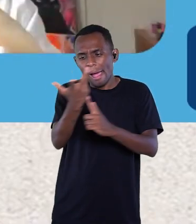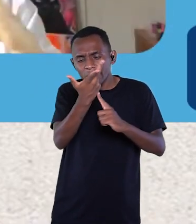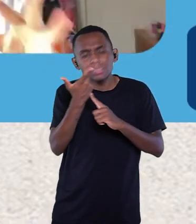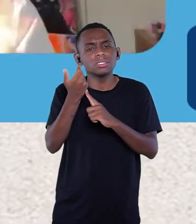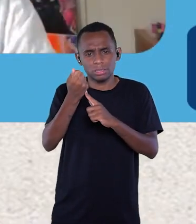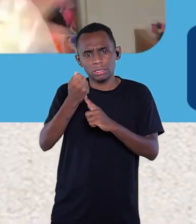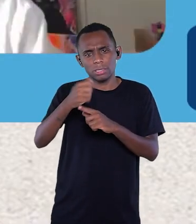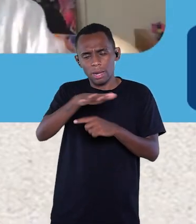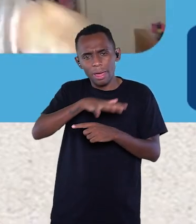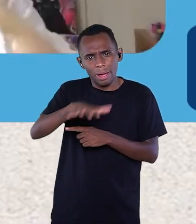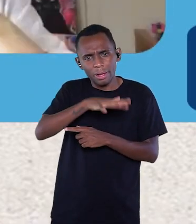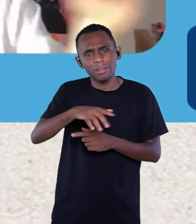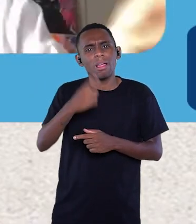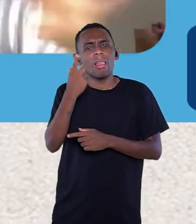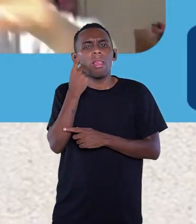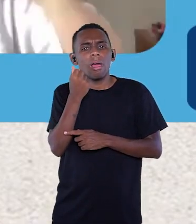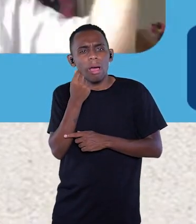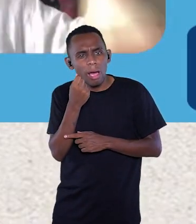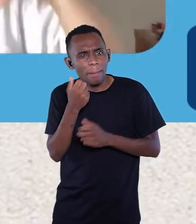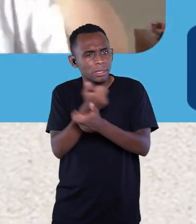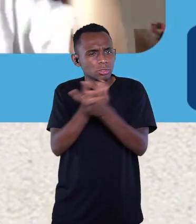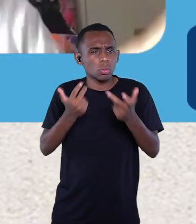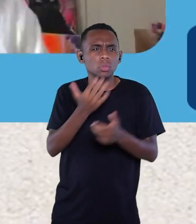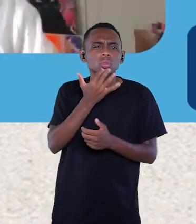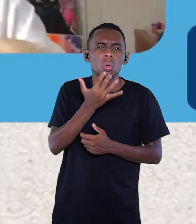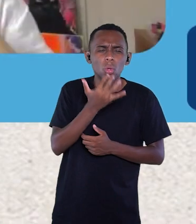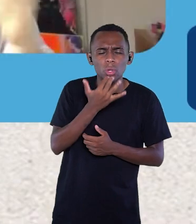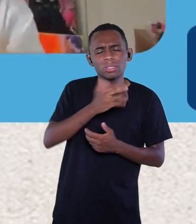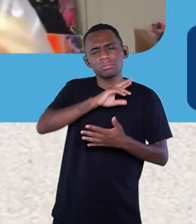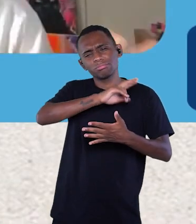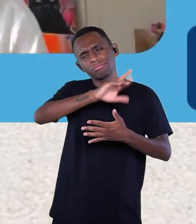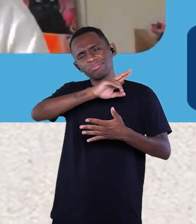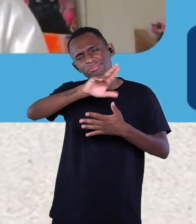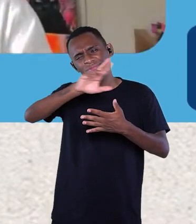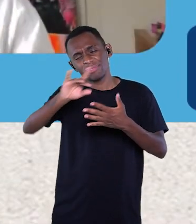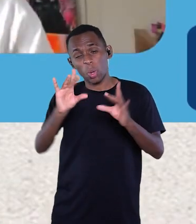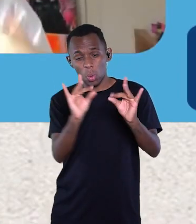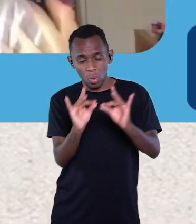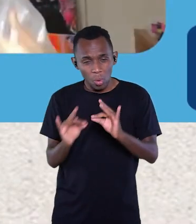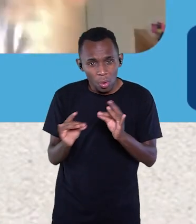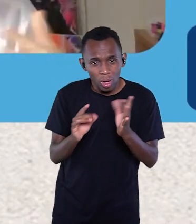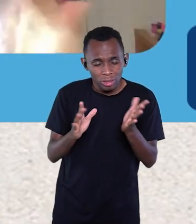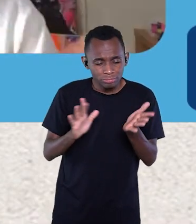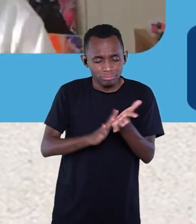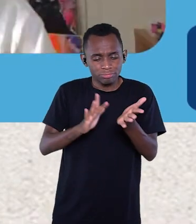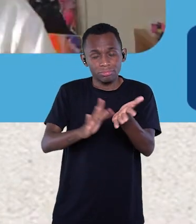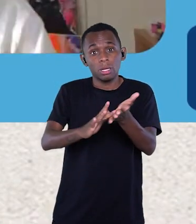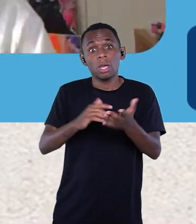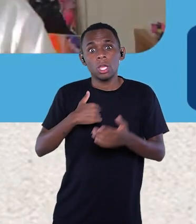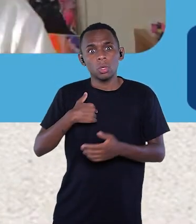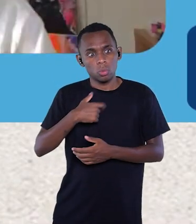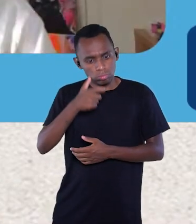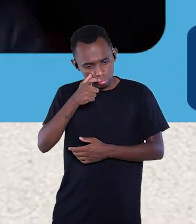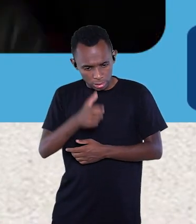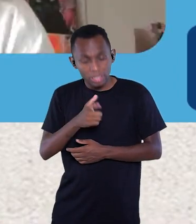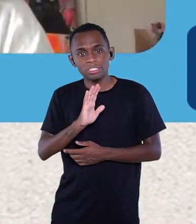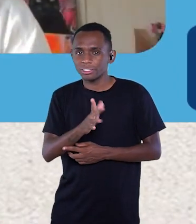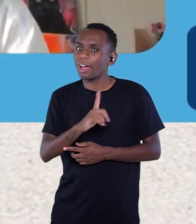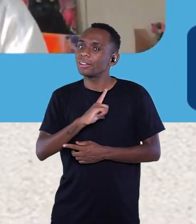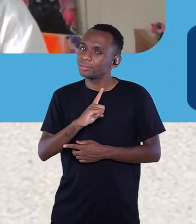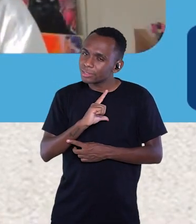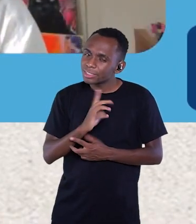muitos lápis, coisas coloridas, não sei o quê, assim, muito adesivo, e aí já era uma coisa que me interessava